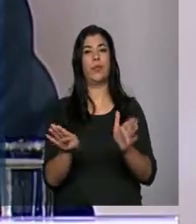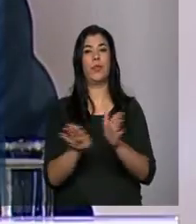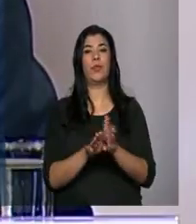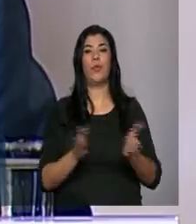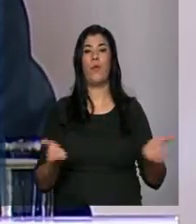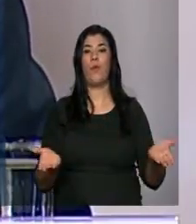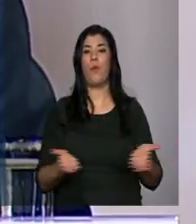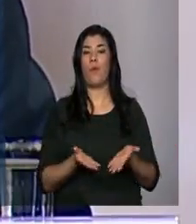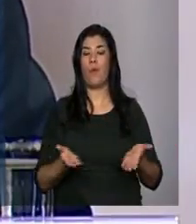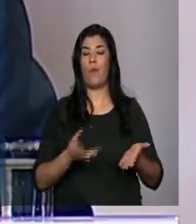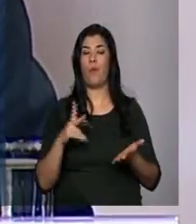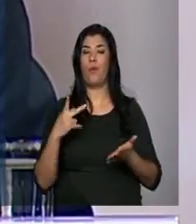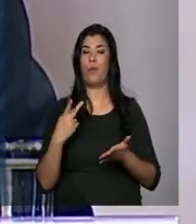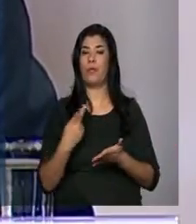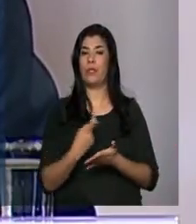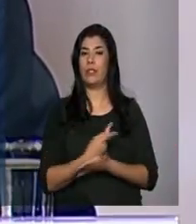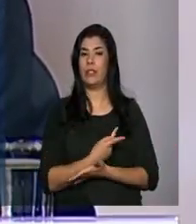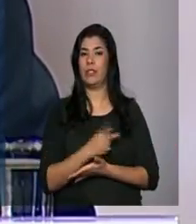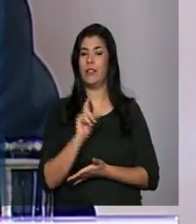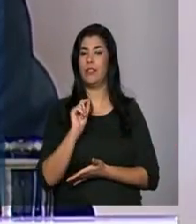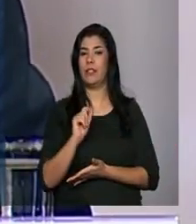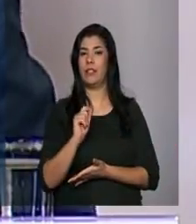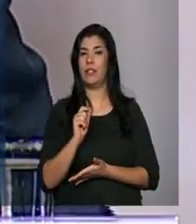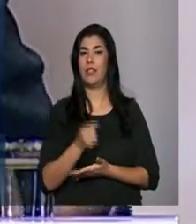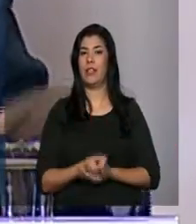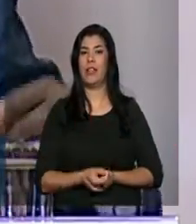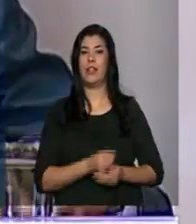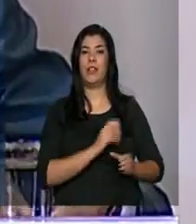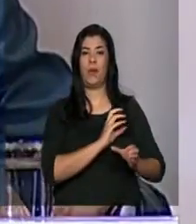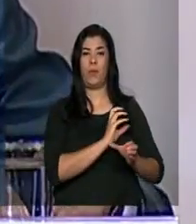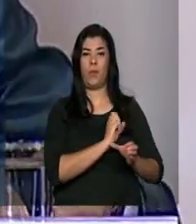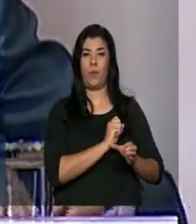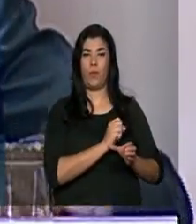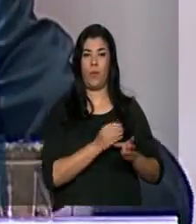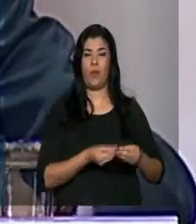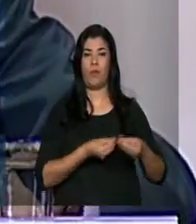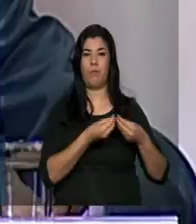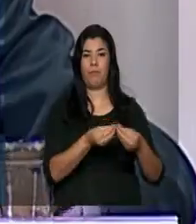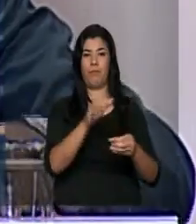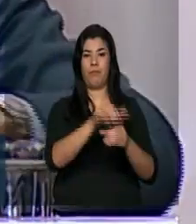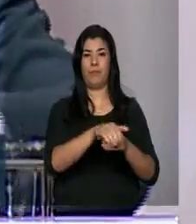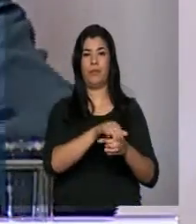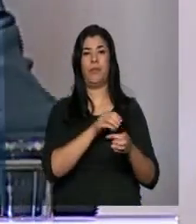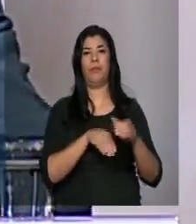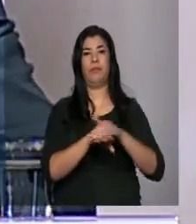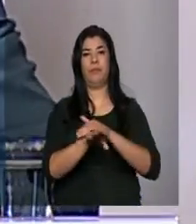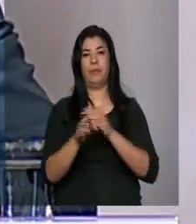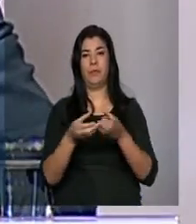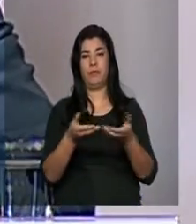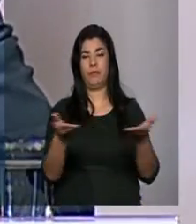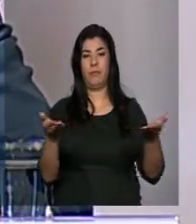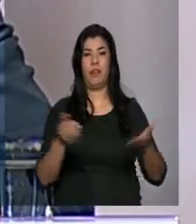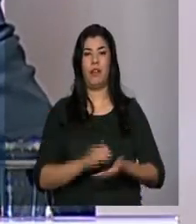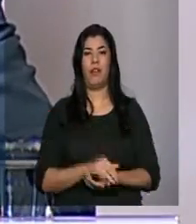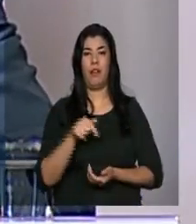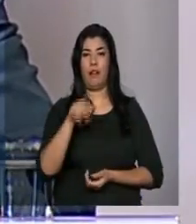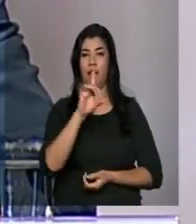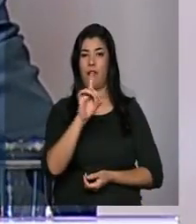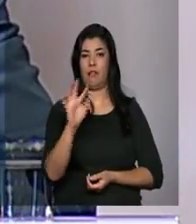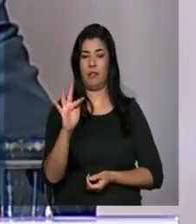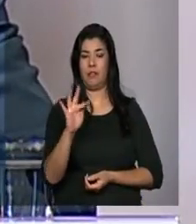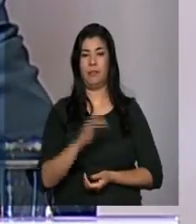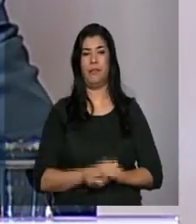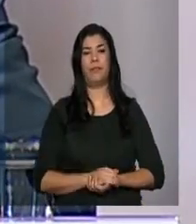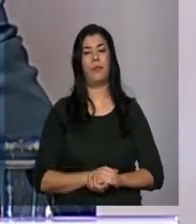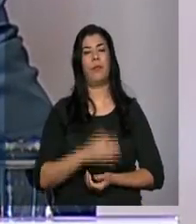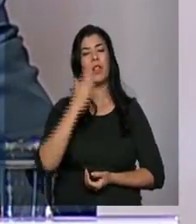está hoje a questão dos bancos de leite no Distrito Federal. É claro que o